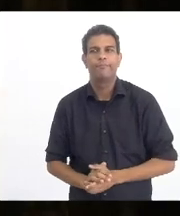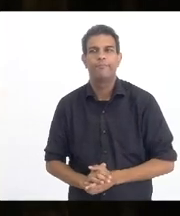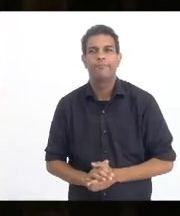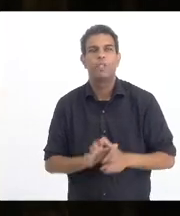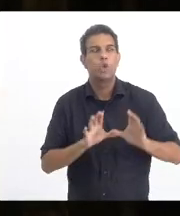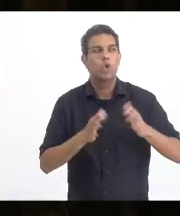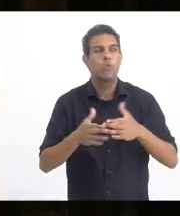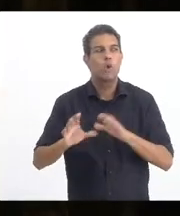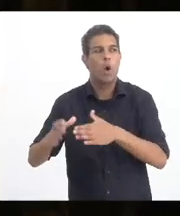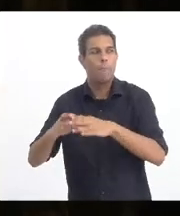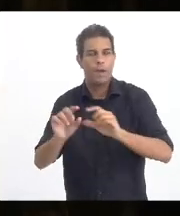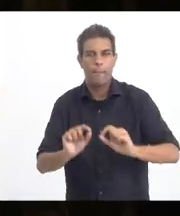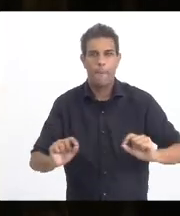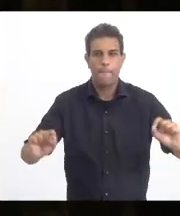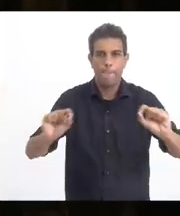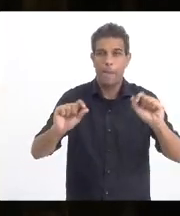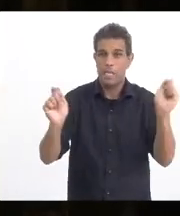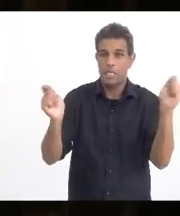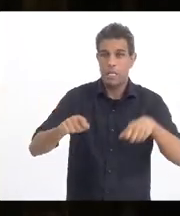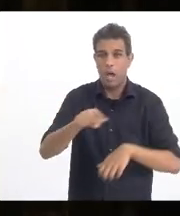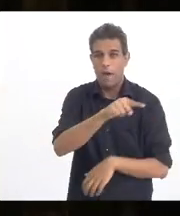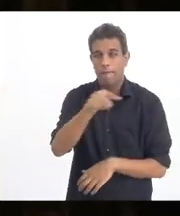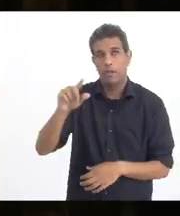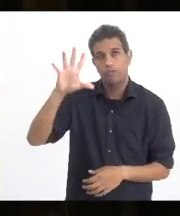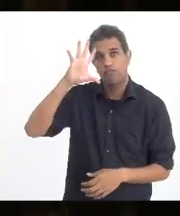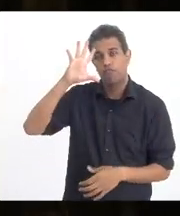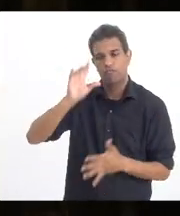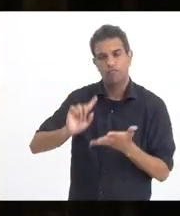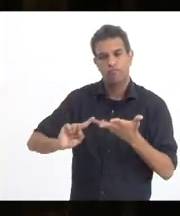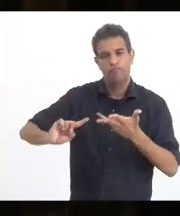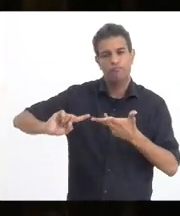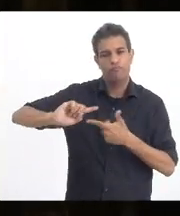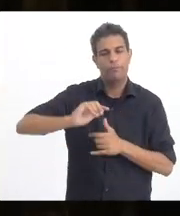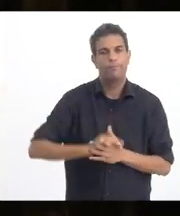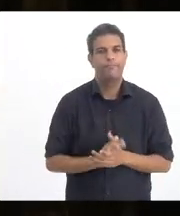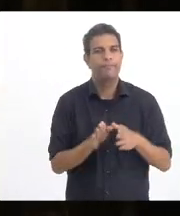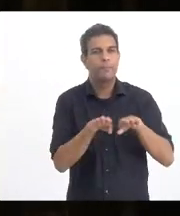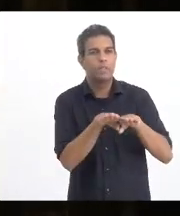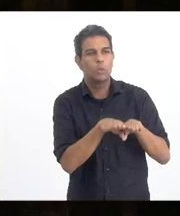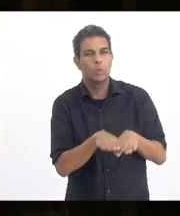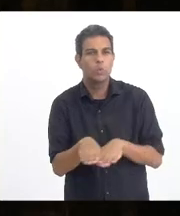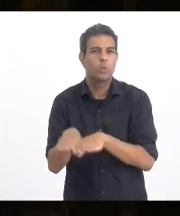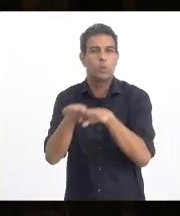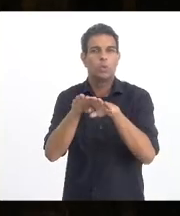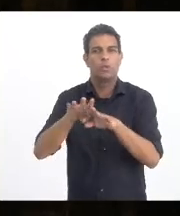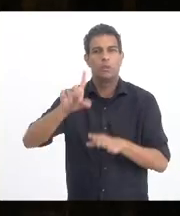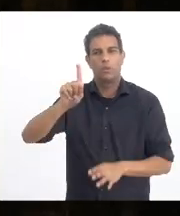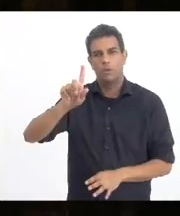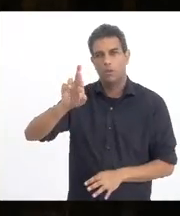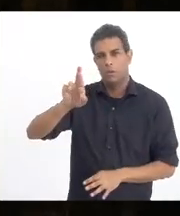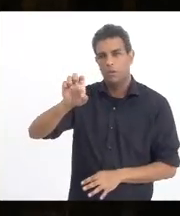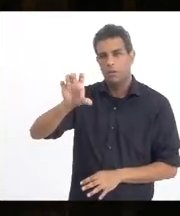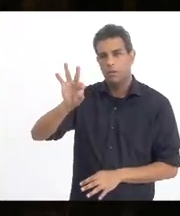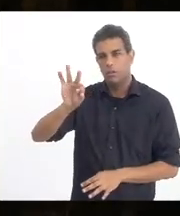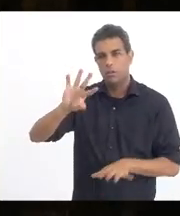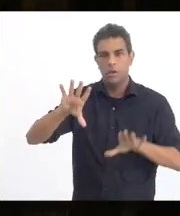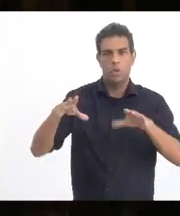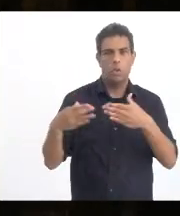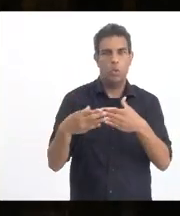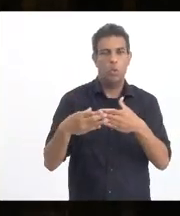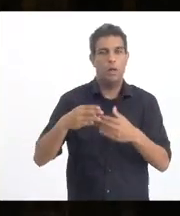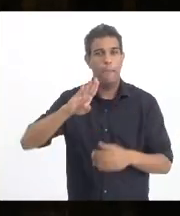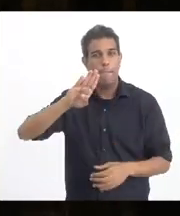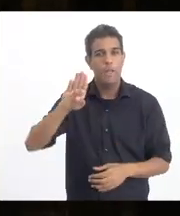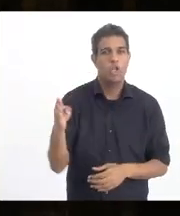Dentro dos cálculos. Para que se tenha ideia, essa equalização da GRET, a gente ultrapassa a casa de bilhões, se for